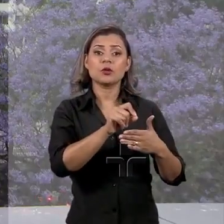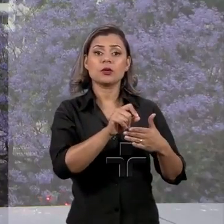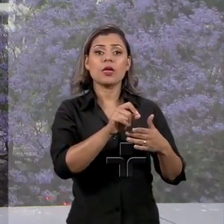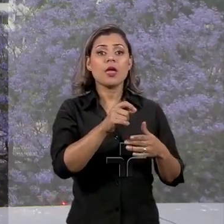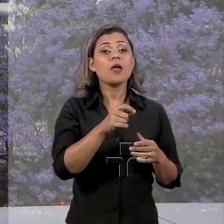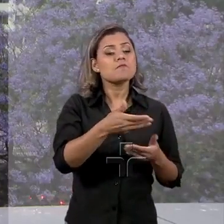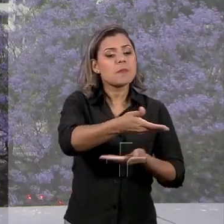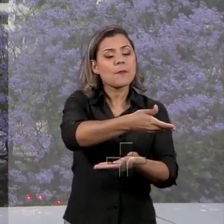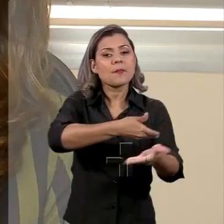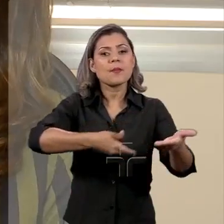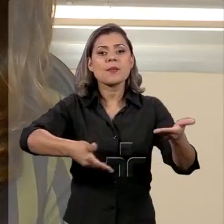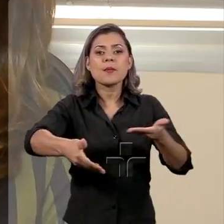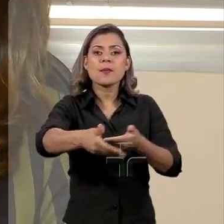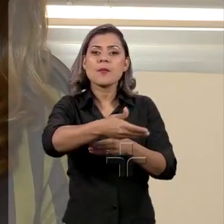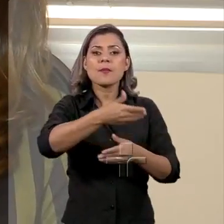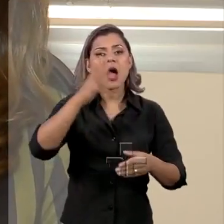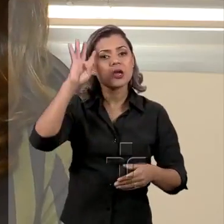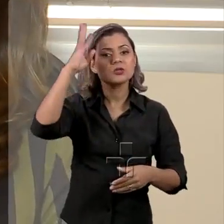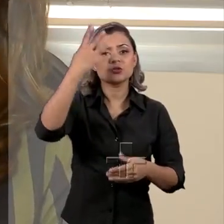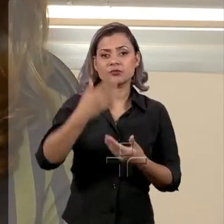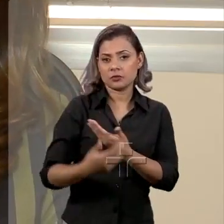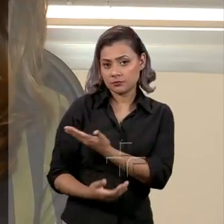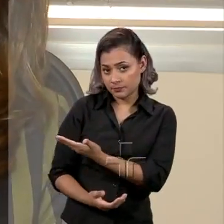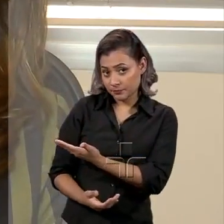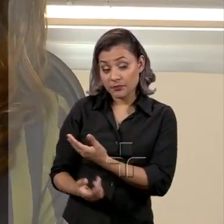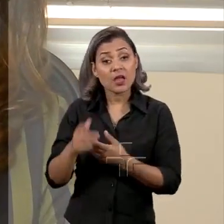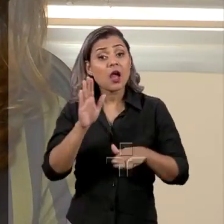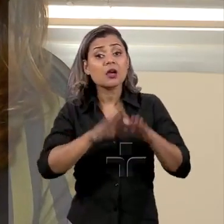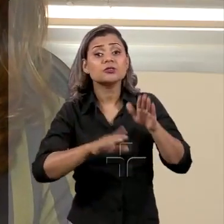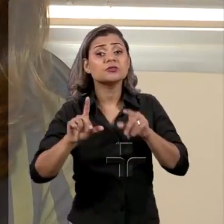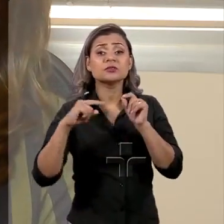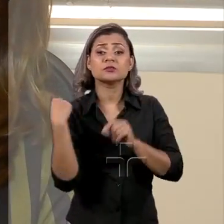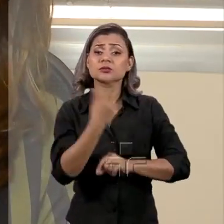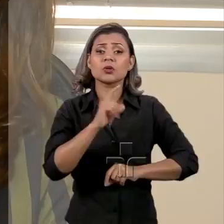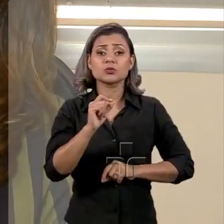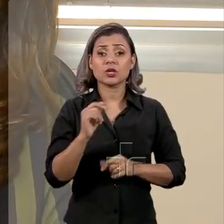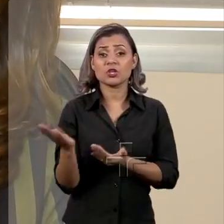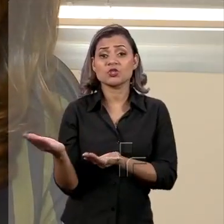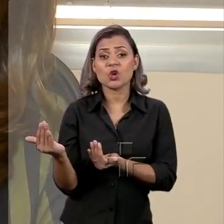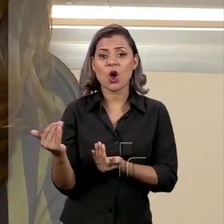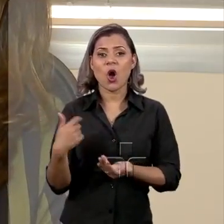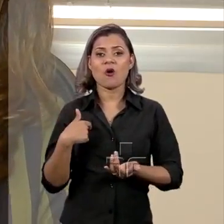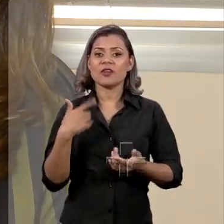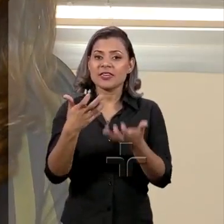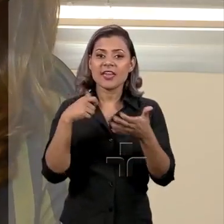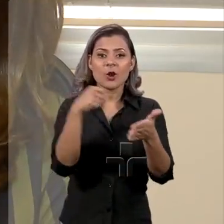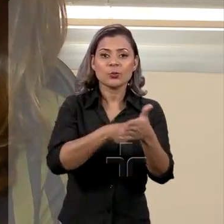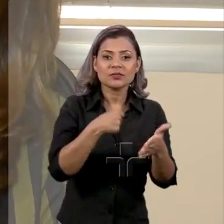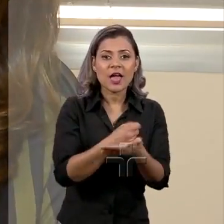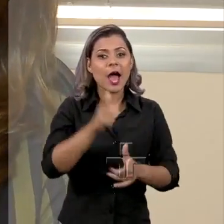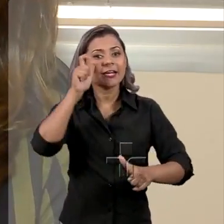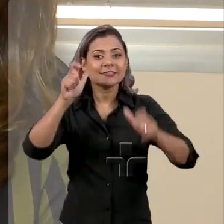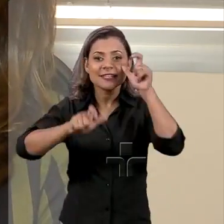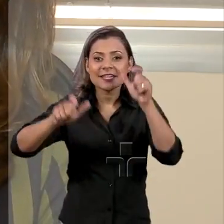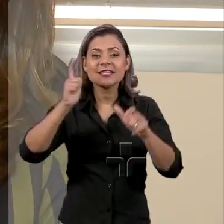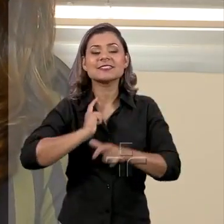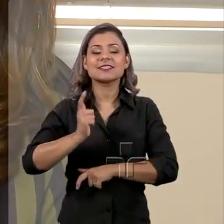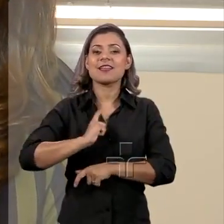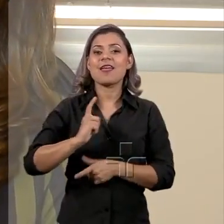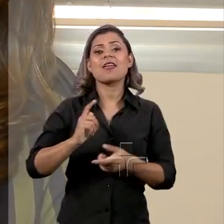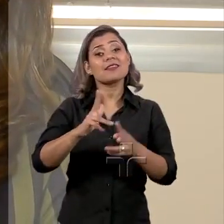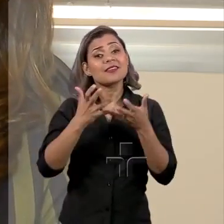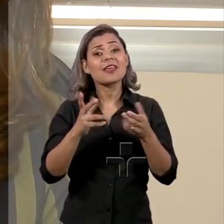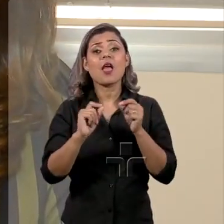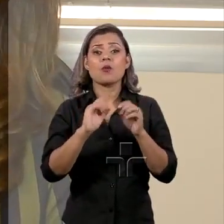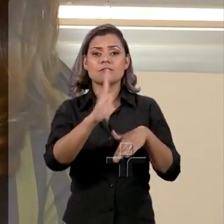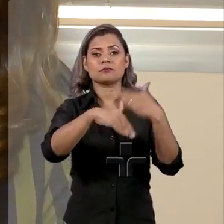sejam viabilizadas. Cada vez mais a gente vem notando que os síndicos são pessoas mais jovens, mais engajadas, mais interessadas em fazer com